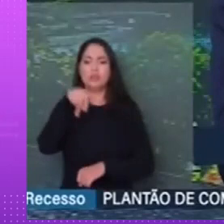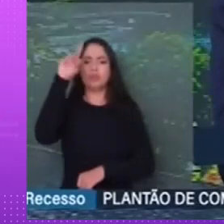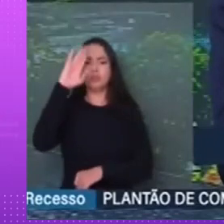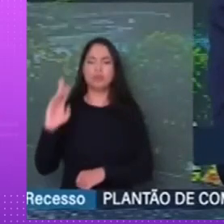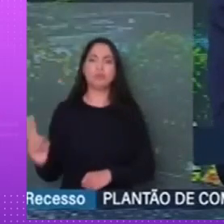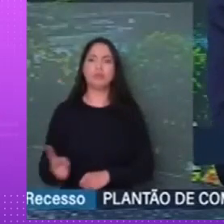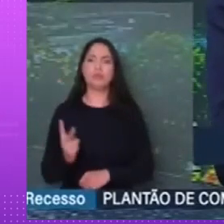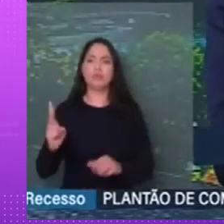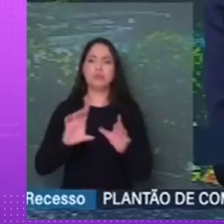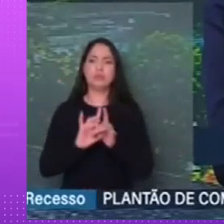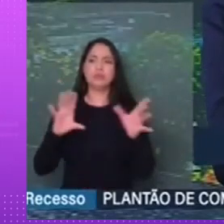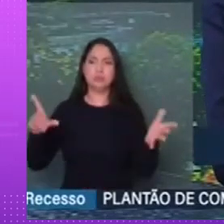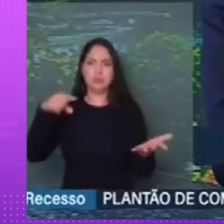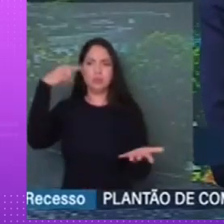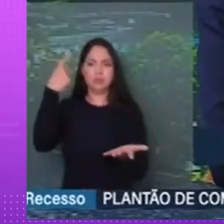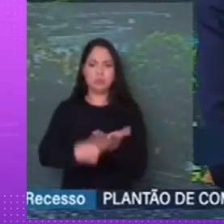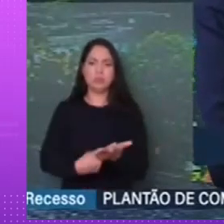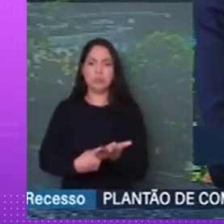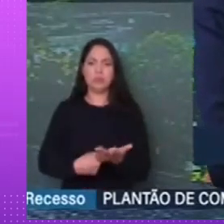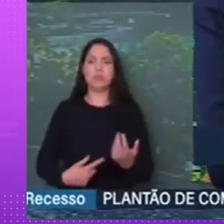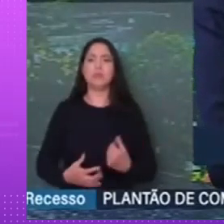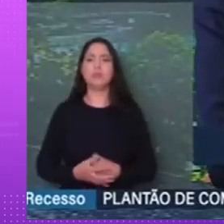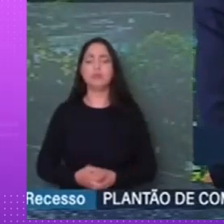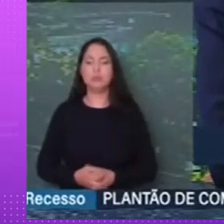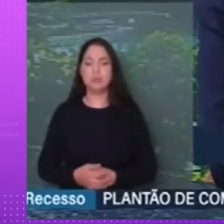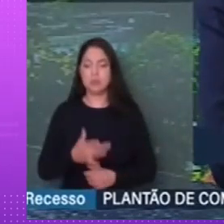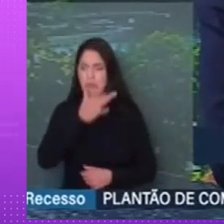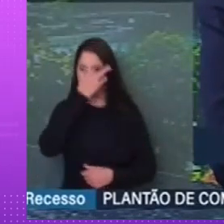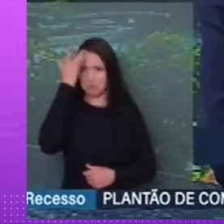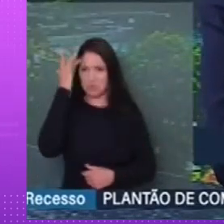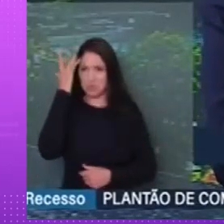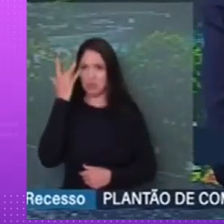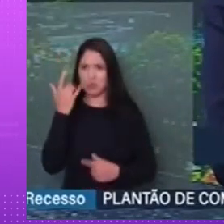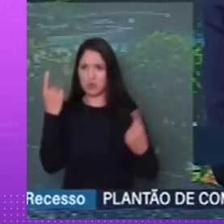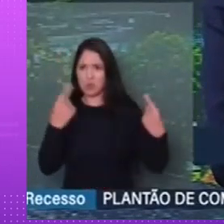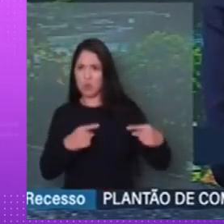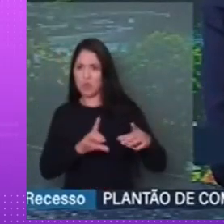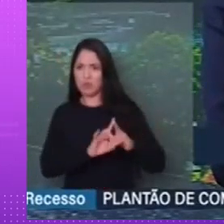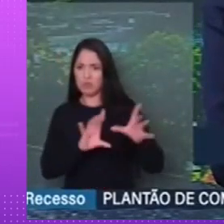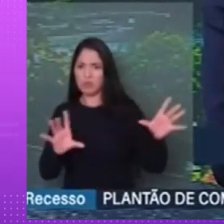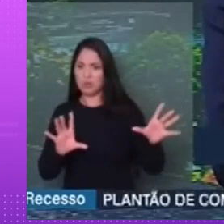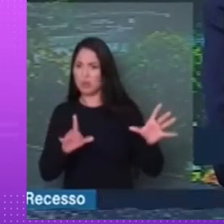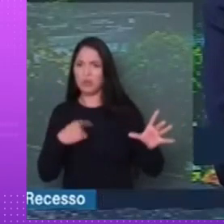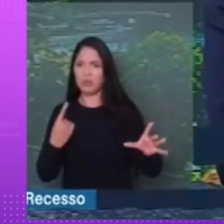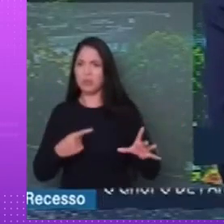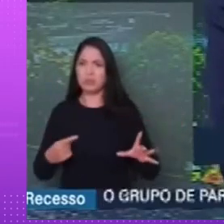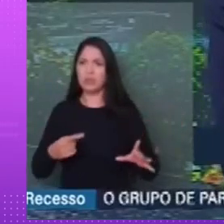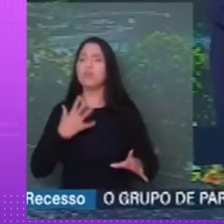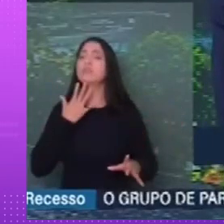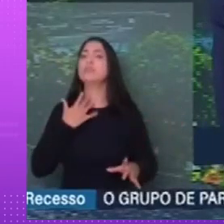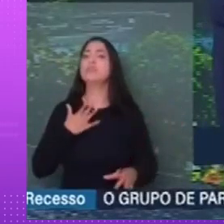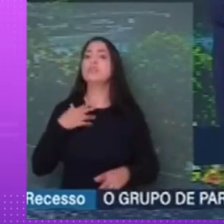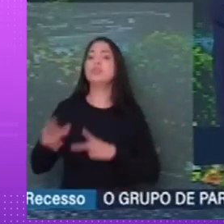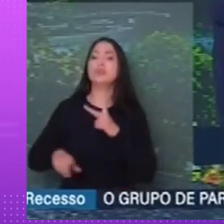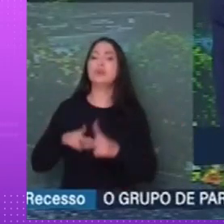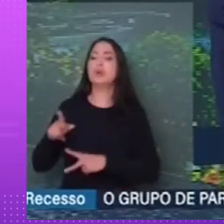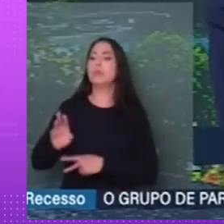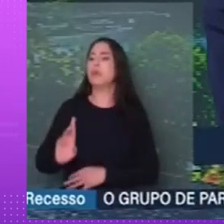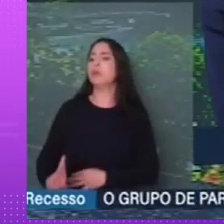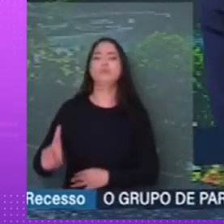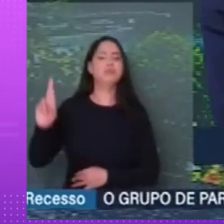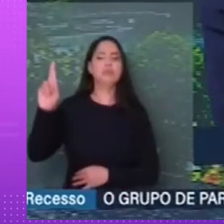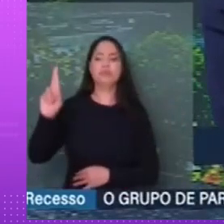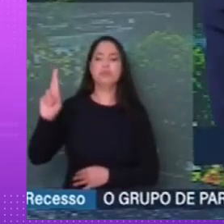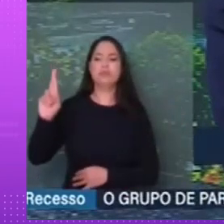pouco vai falar o Lula, a gente vai trazer para vocês ao vivo lá de Brasília. Nesse momento, fala o presidente do Senado, também presidente do